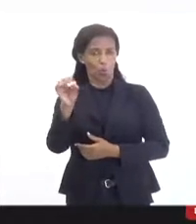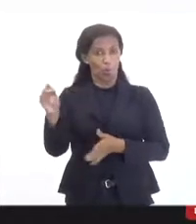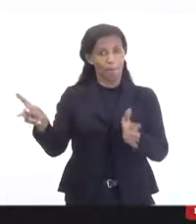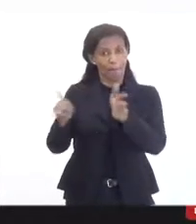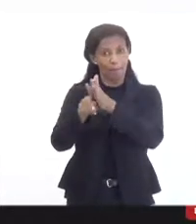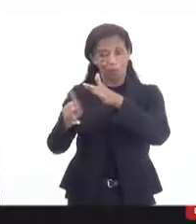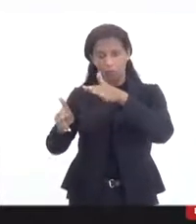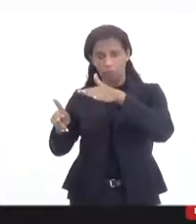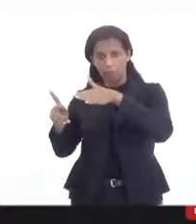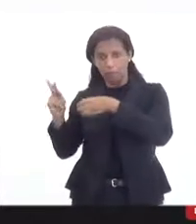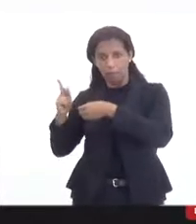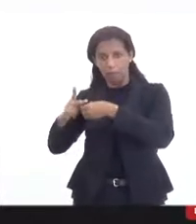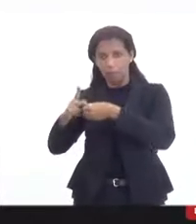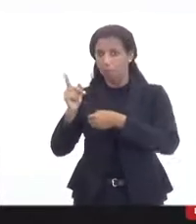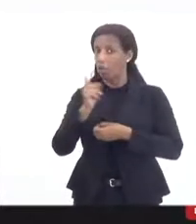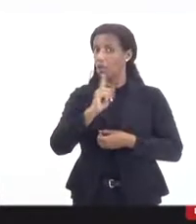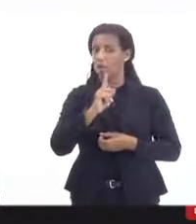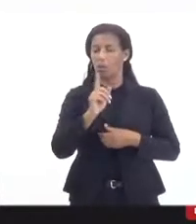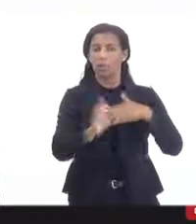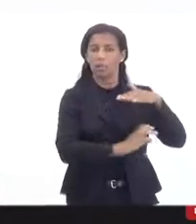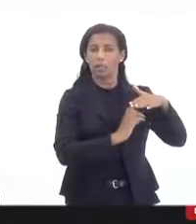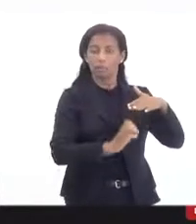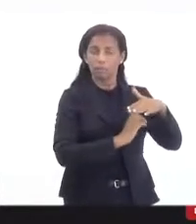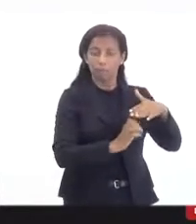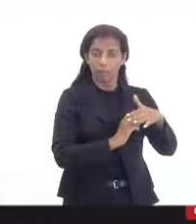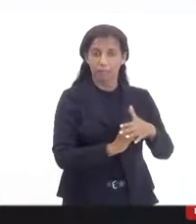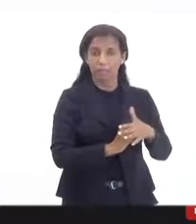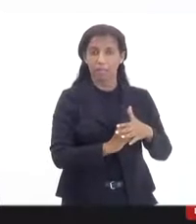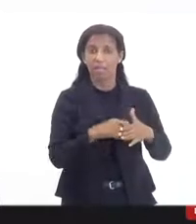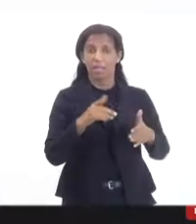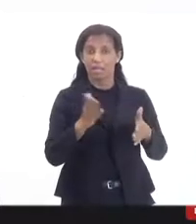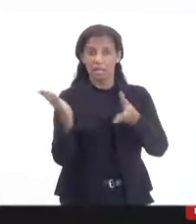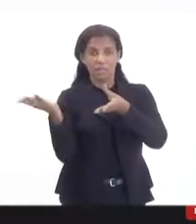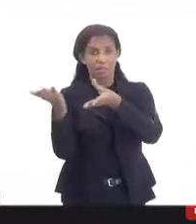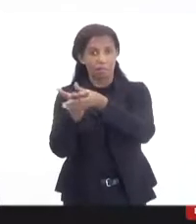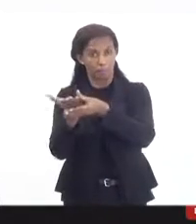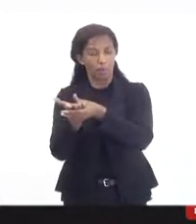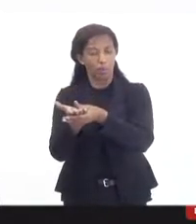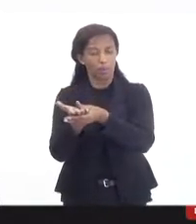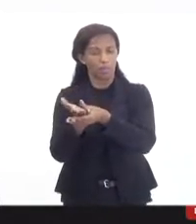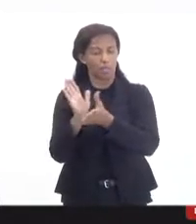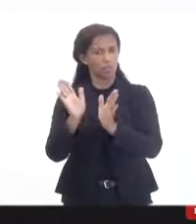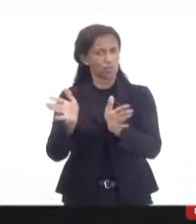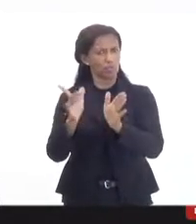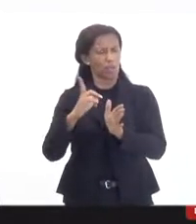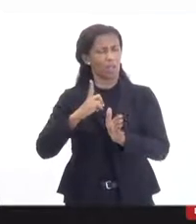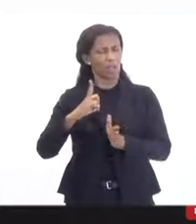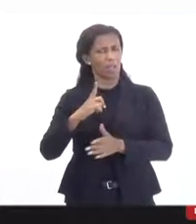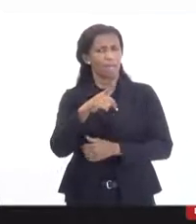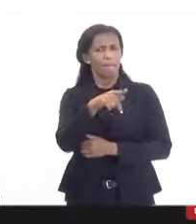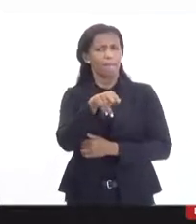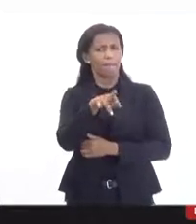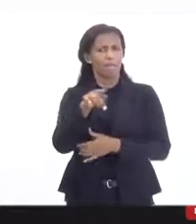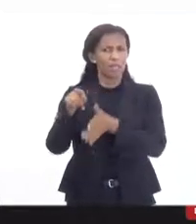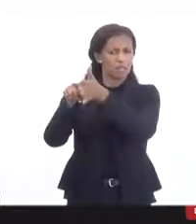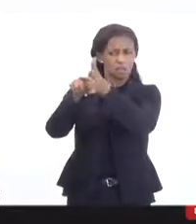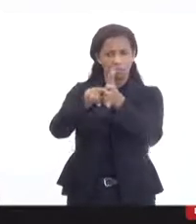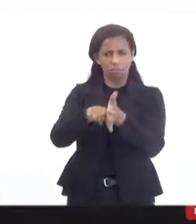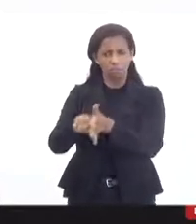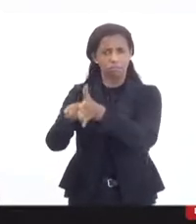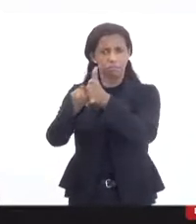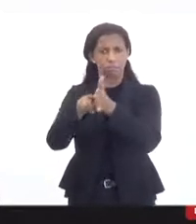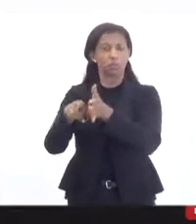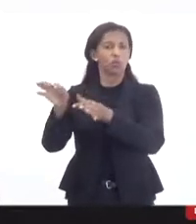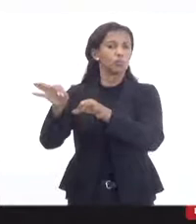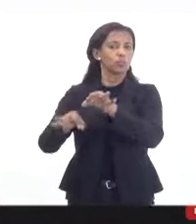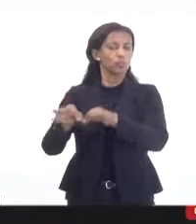operações da distribuidora. Então a gente tem esses processos. Um mais adiantado, a gente está em fase de perícia judicial, justamente para apontar